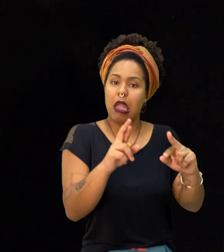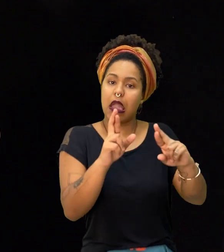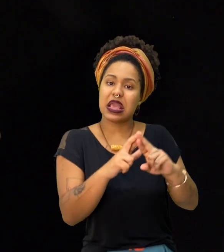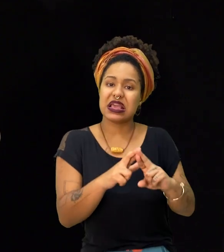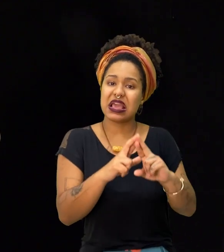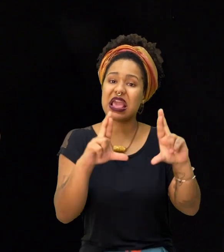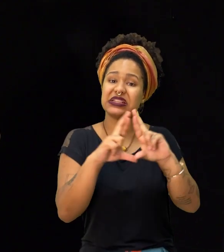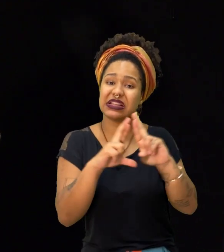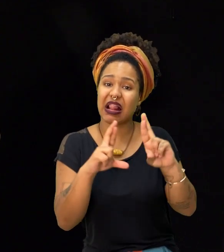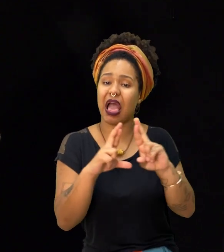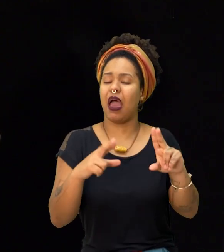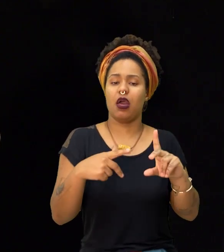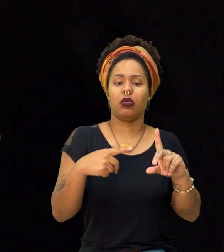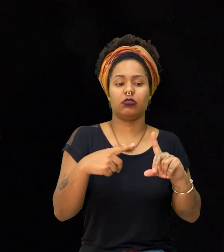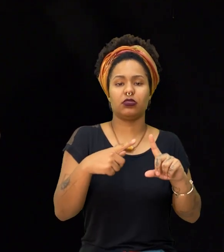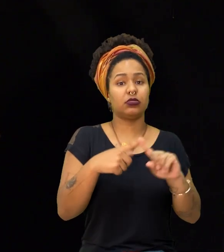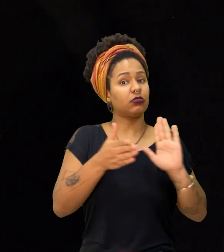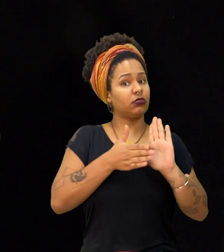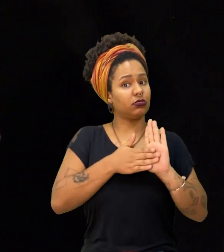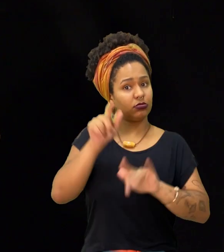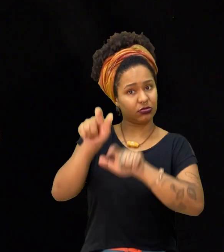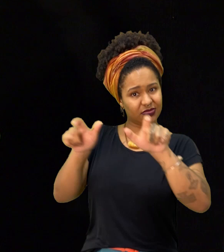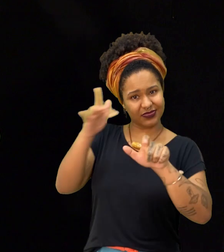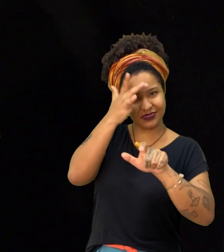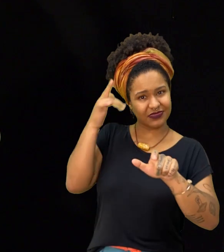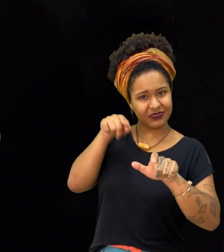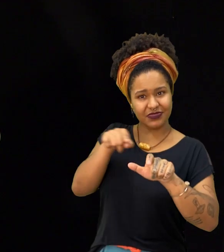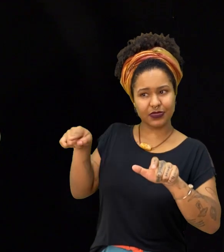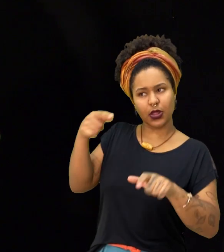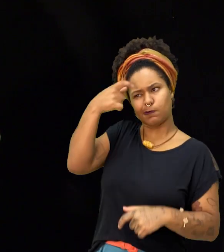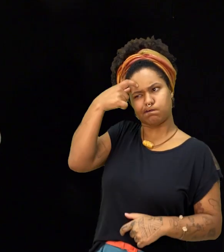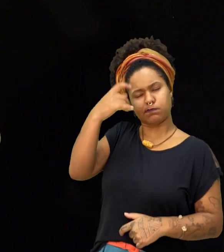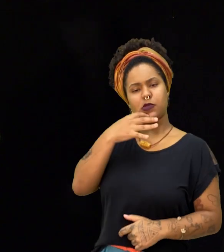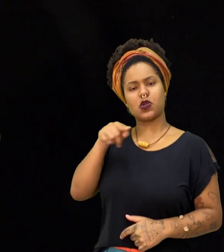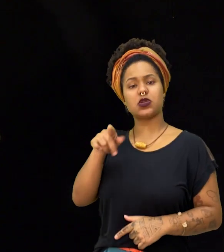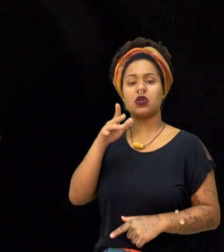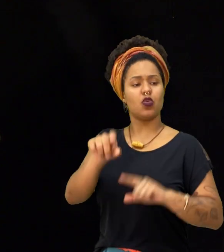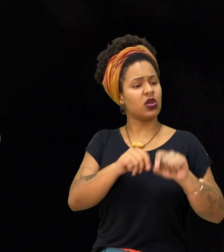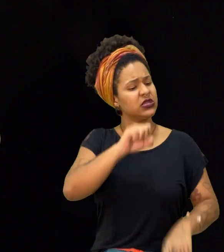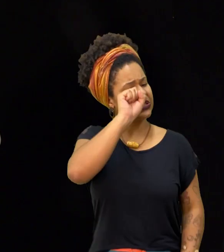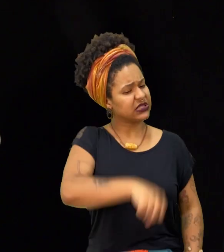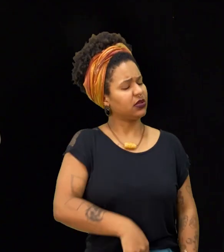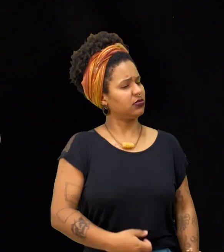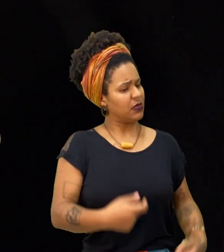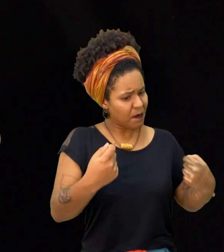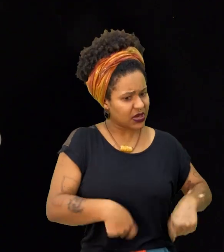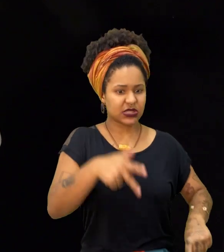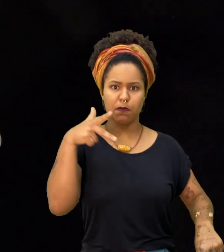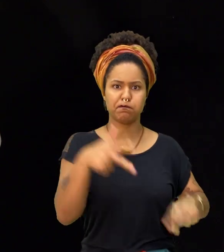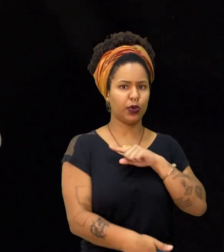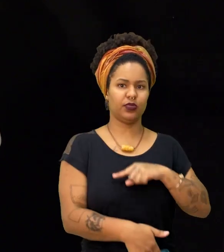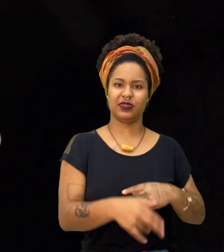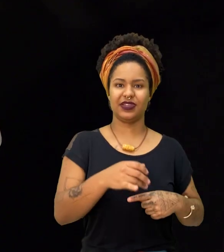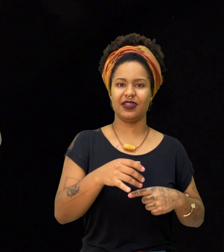maior, mas a gente pode... E a proposta do pessoal mais consciente da coisa é, sim, entende? Ter uma data